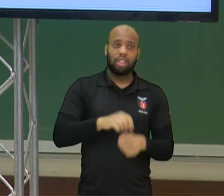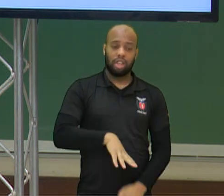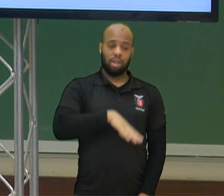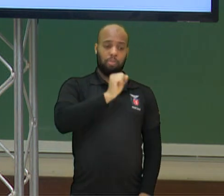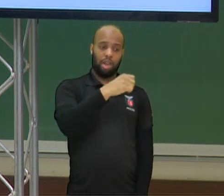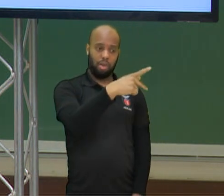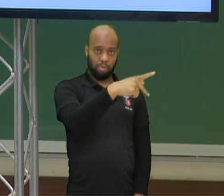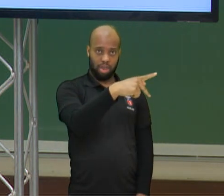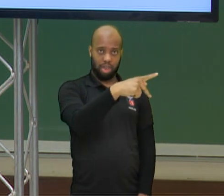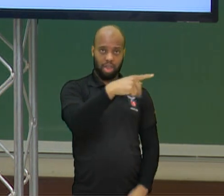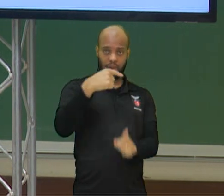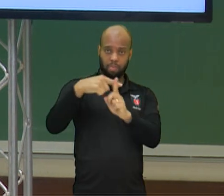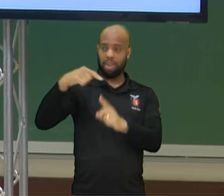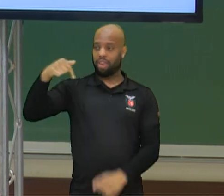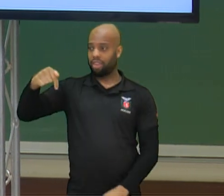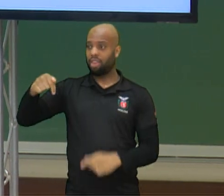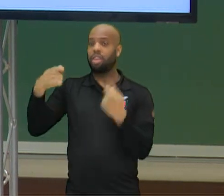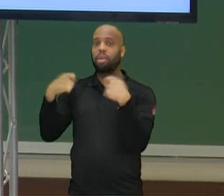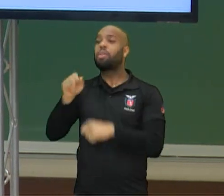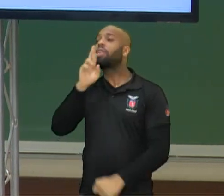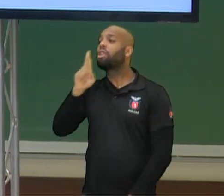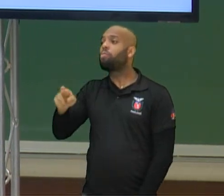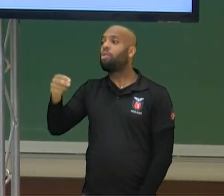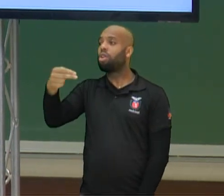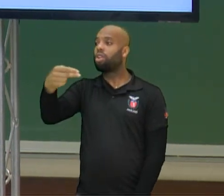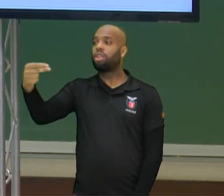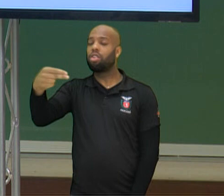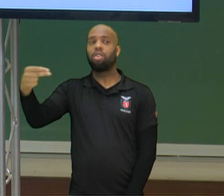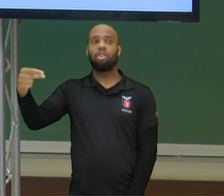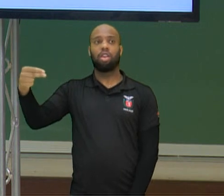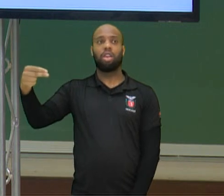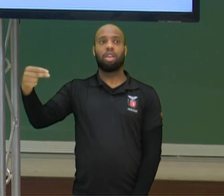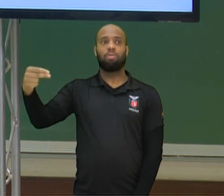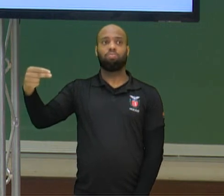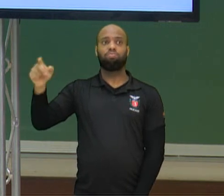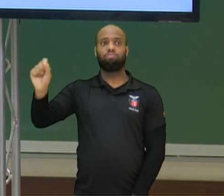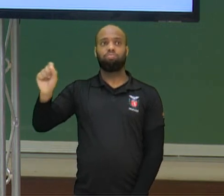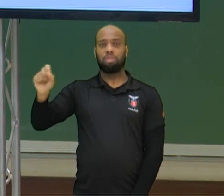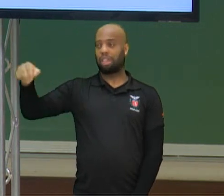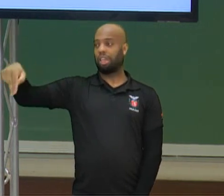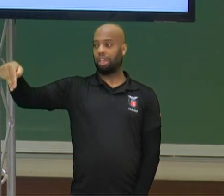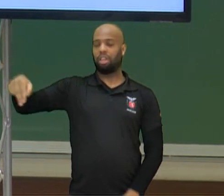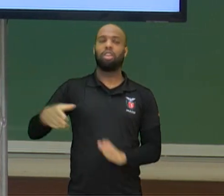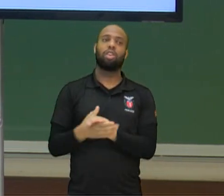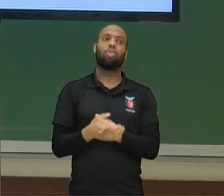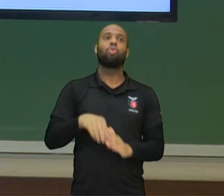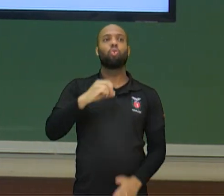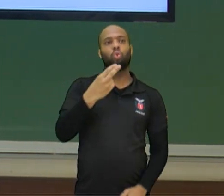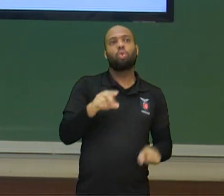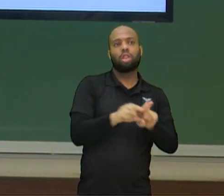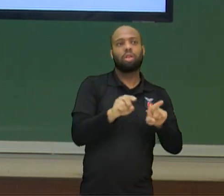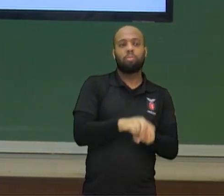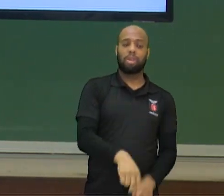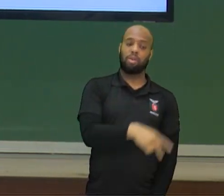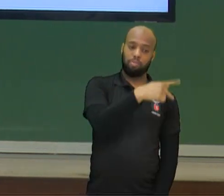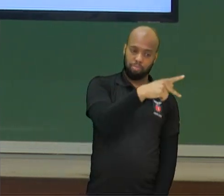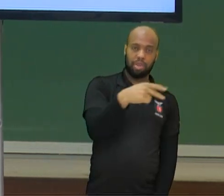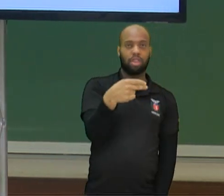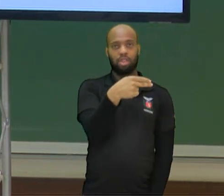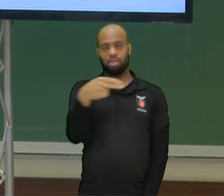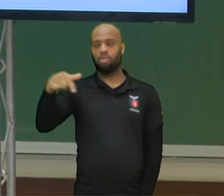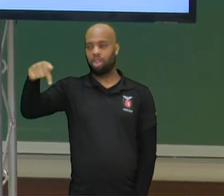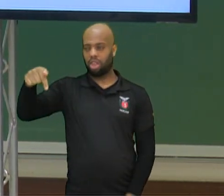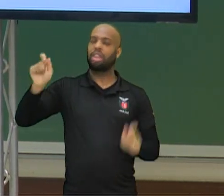P mais o Q e ele tem que ser igual ao E. Ou então, o P deve ser igual ao